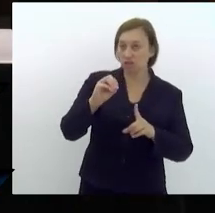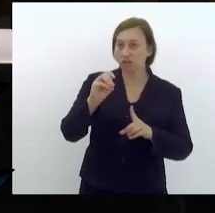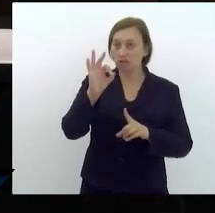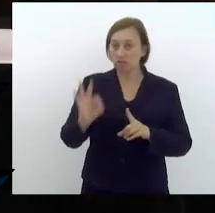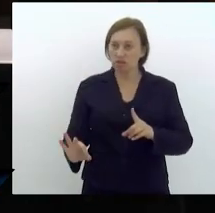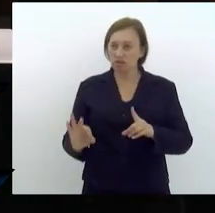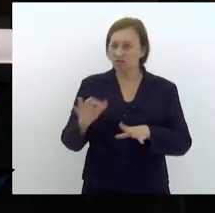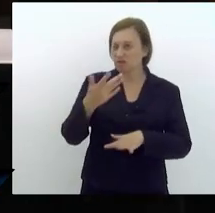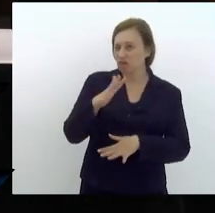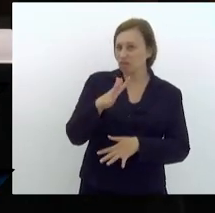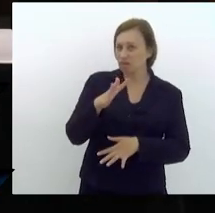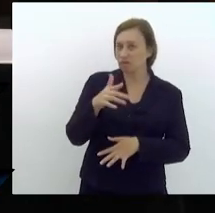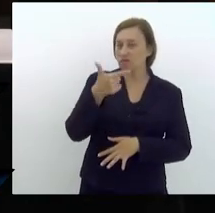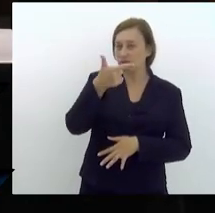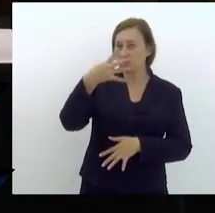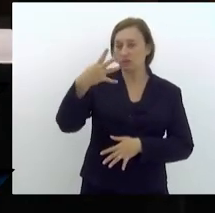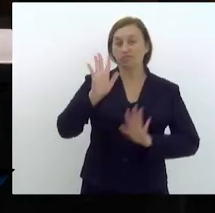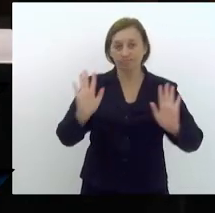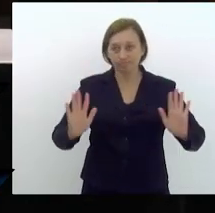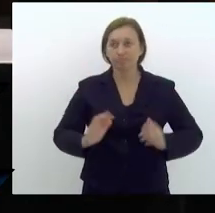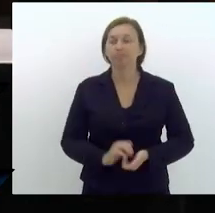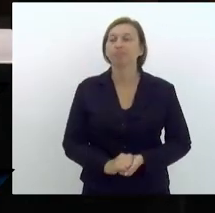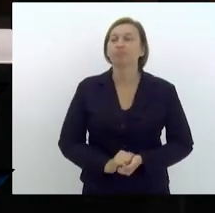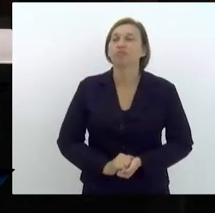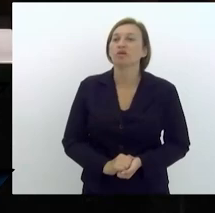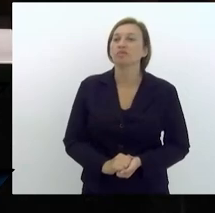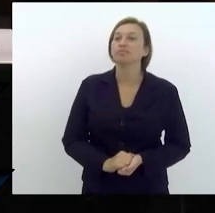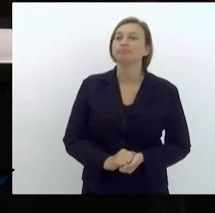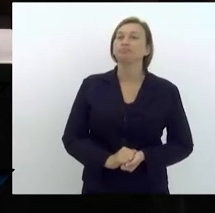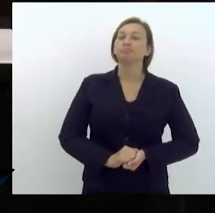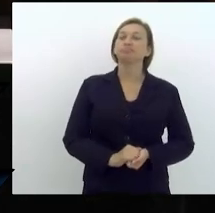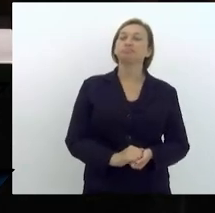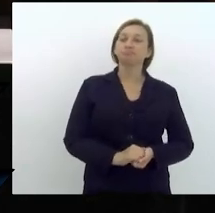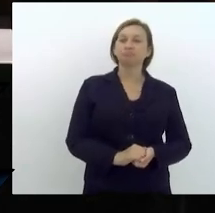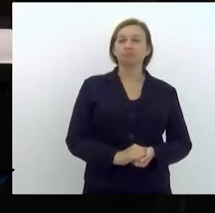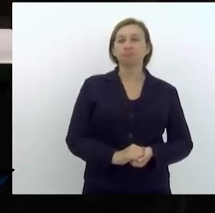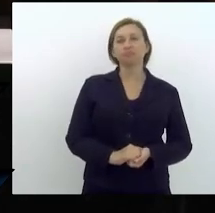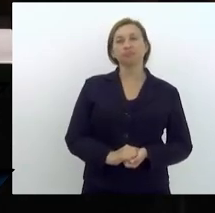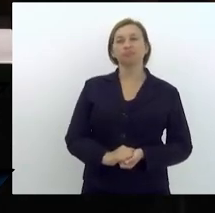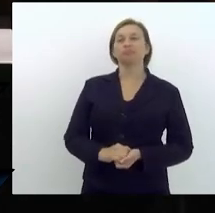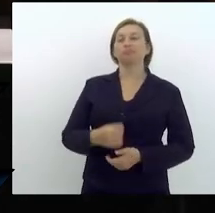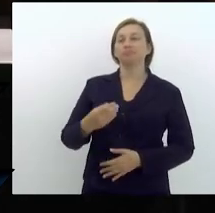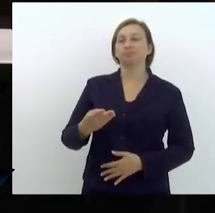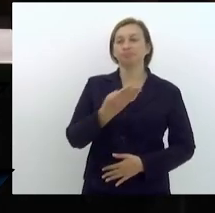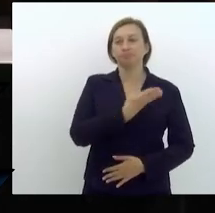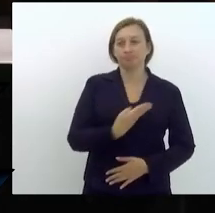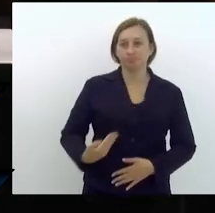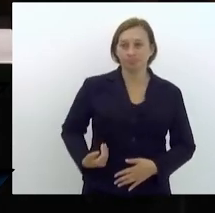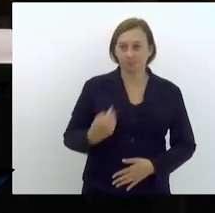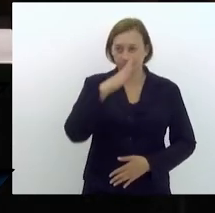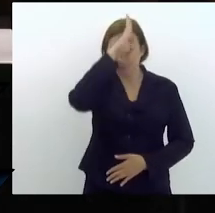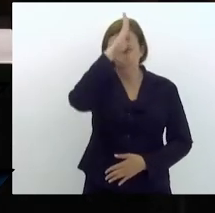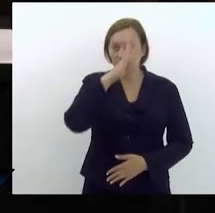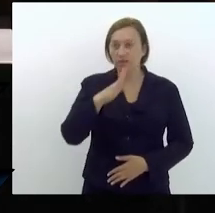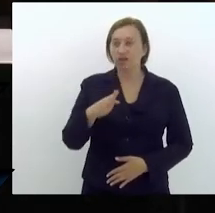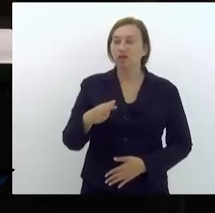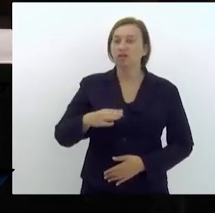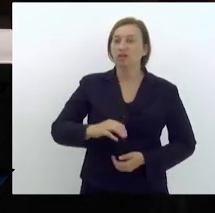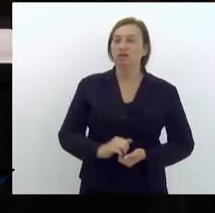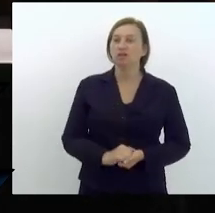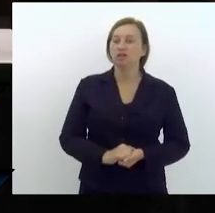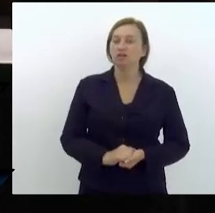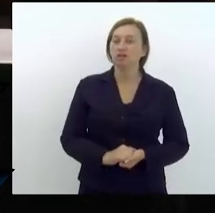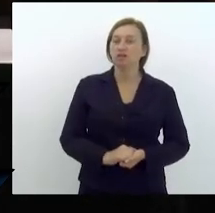próximo dois 24 Isso quer dizer o seguinte que no governo bolsonaro nós pagamos ponto 94